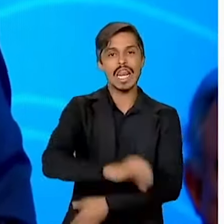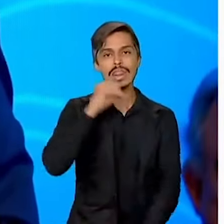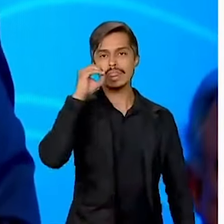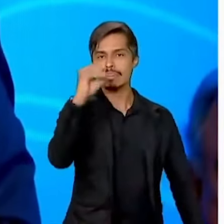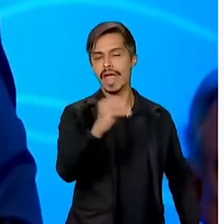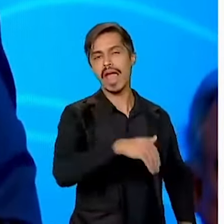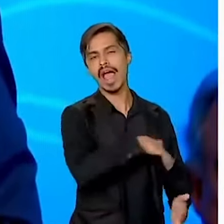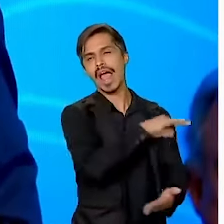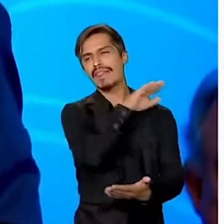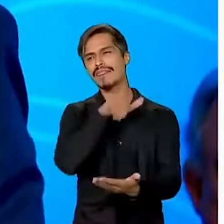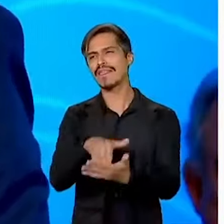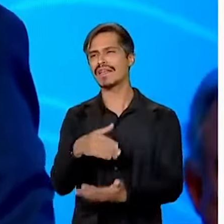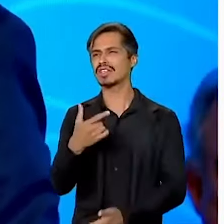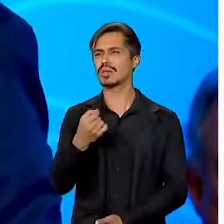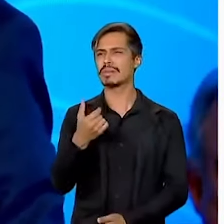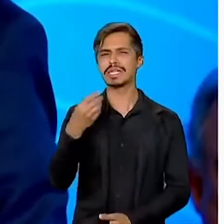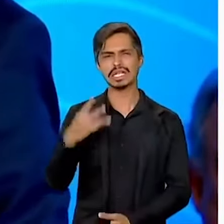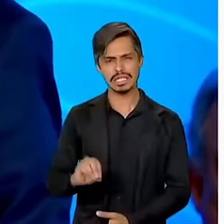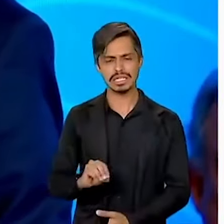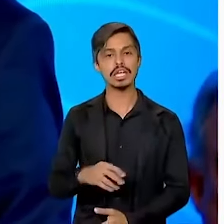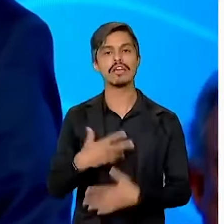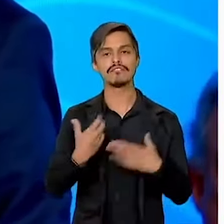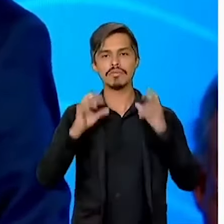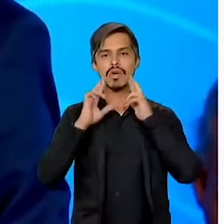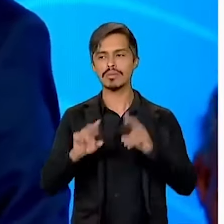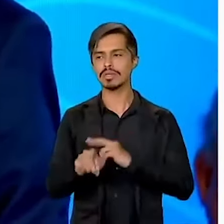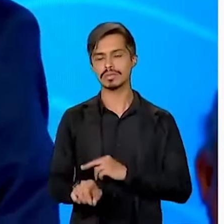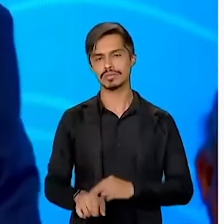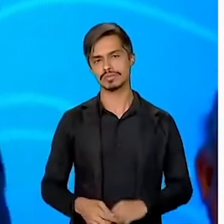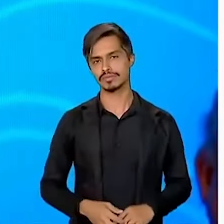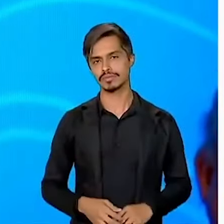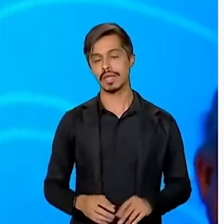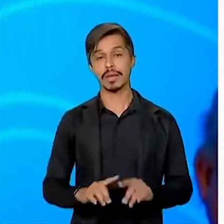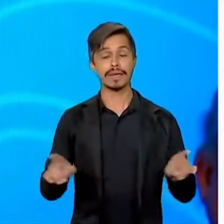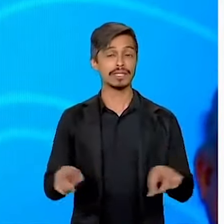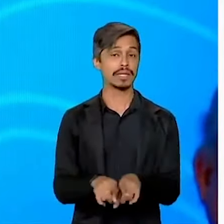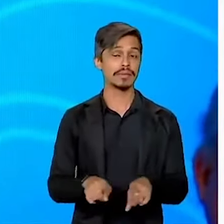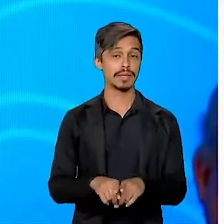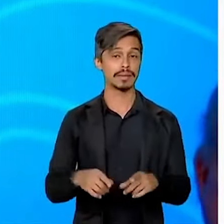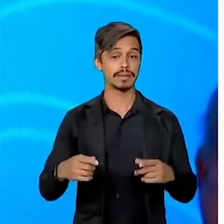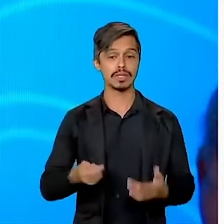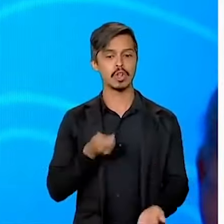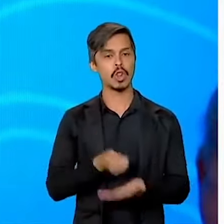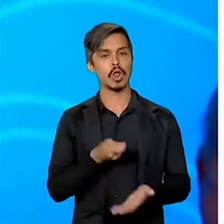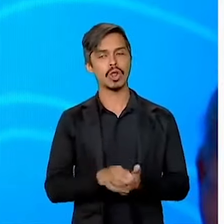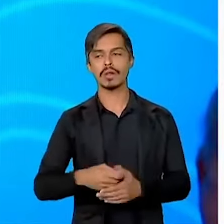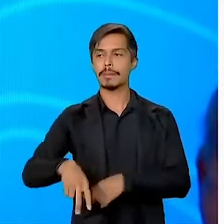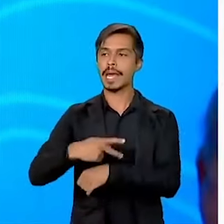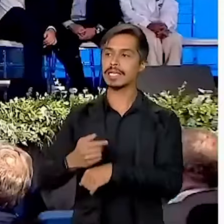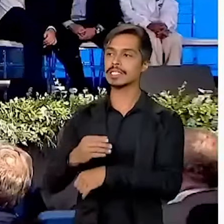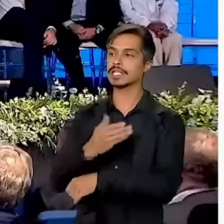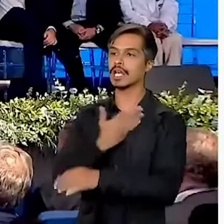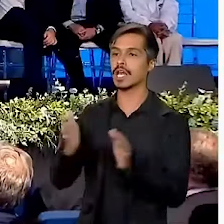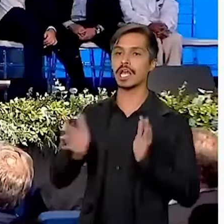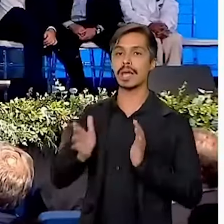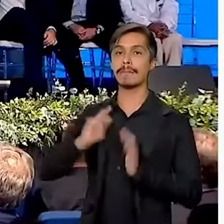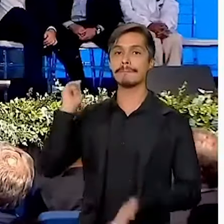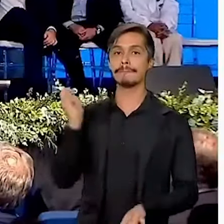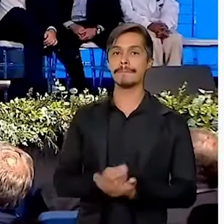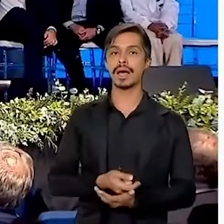até 2030 e vamos cumprir. Mas também, Sanchez, nós vamos cobrar dos países ricos que